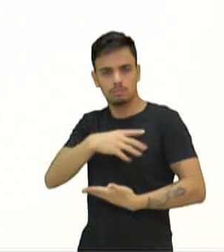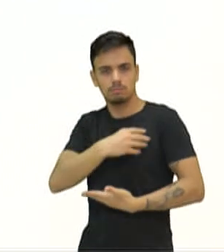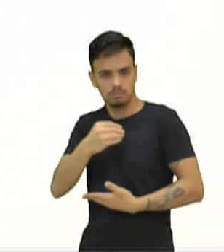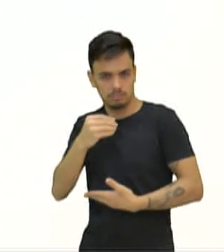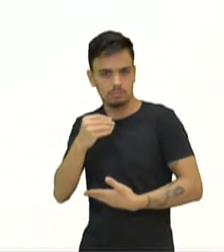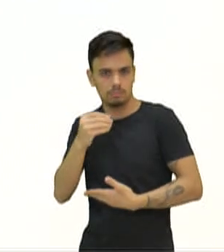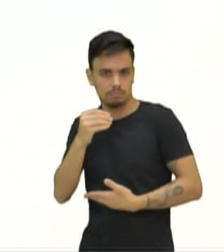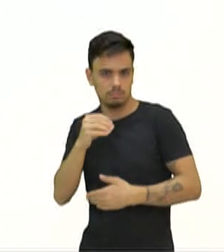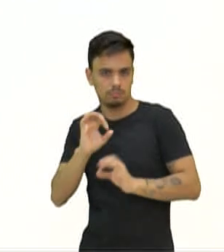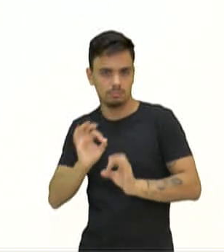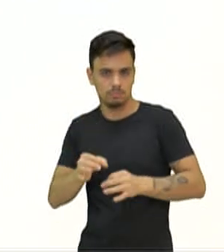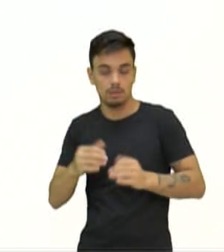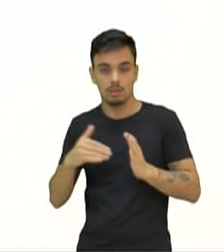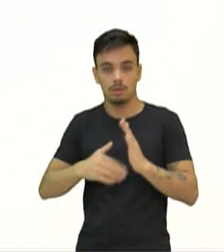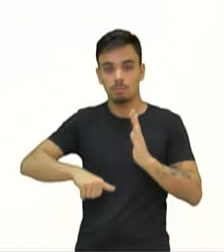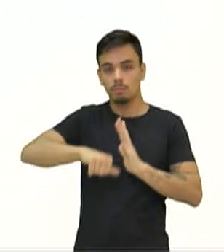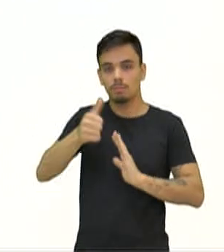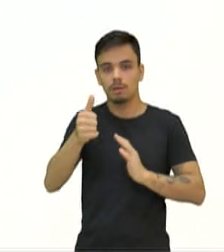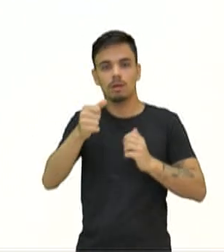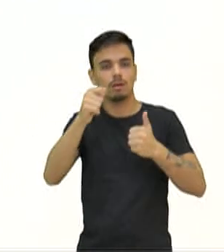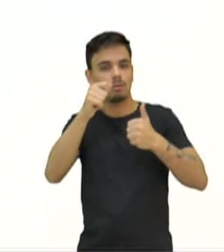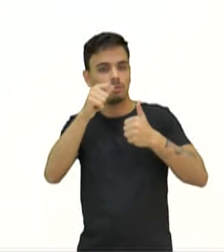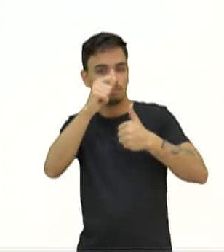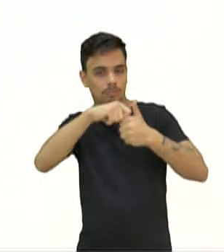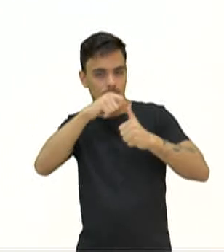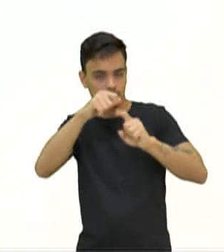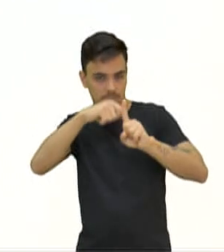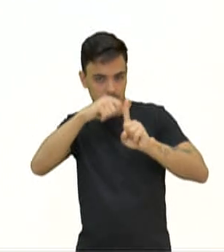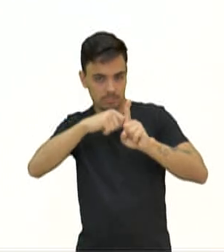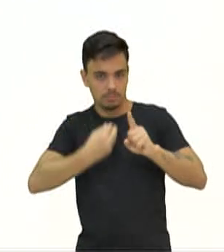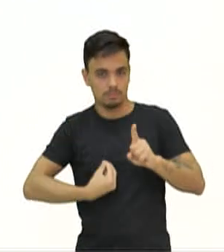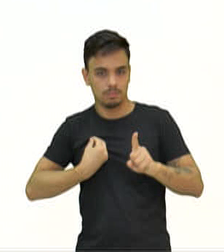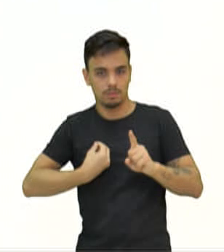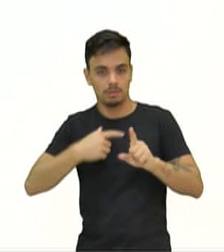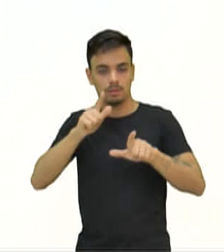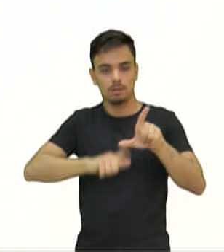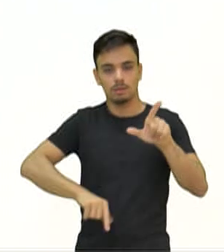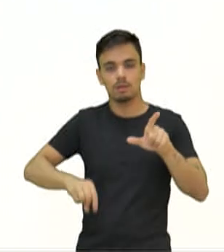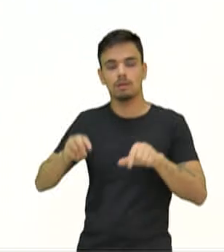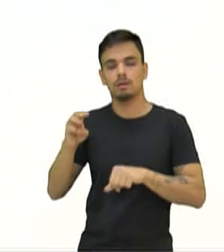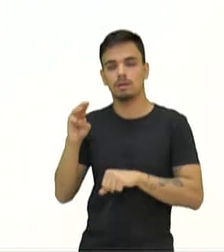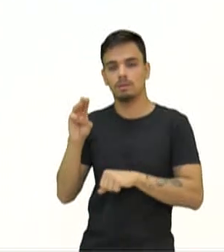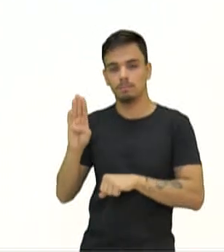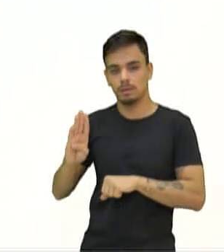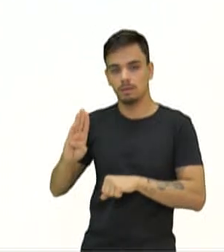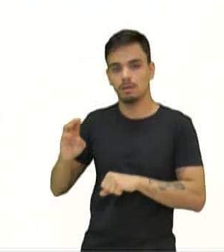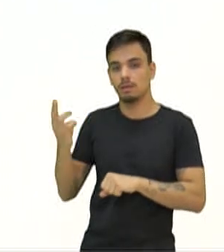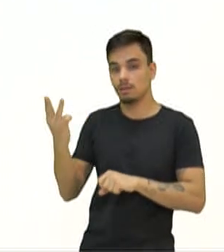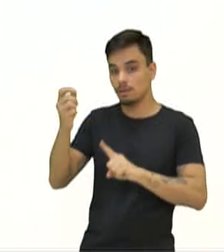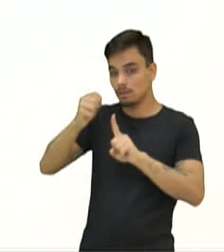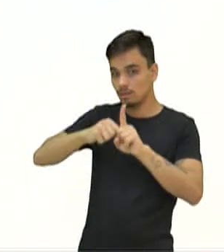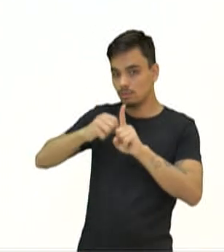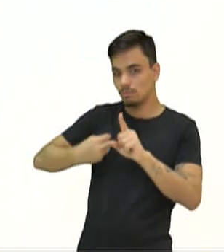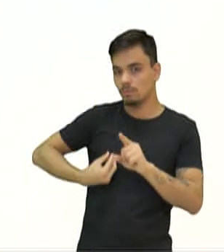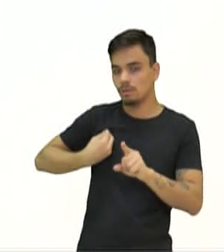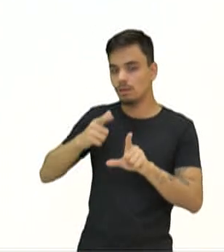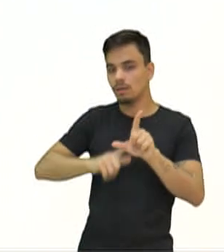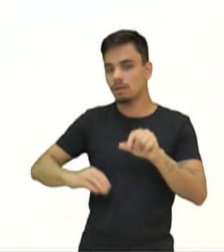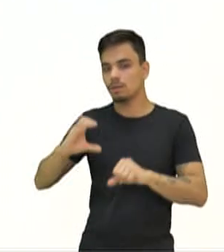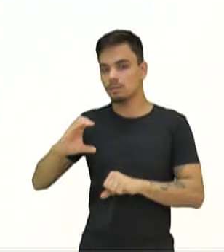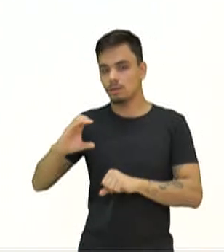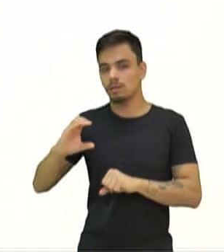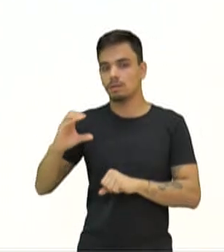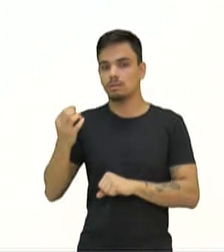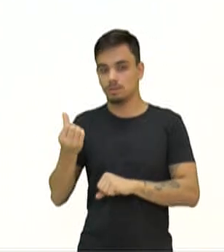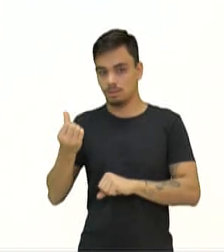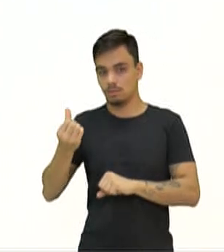de vida. Letra B, o 3º mês de vida. Letra C, o 6º mês de vida. Ou letra